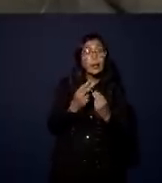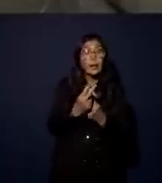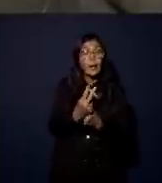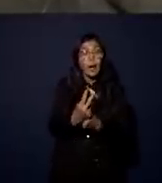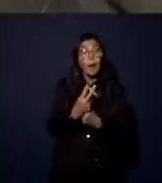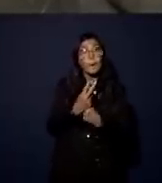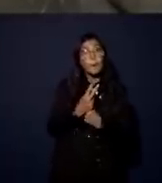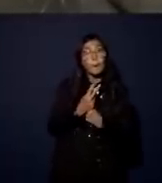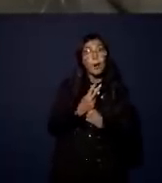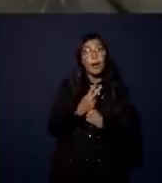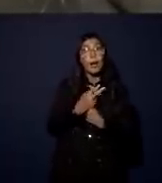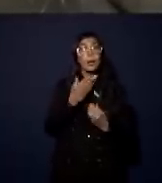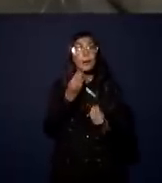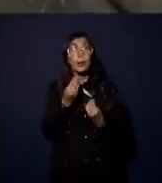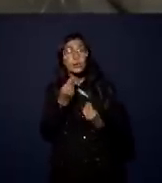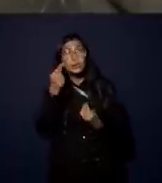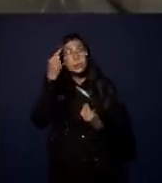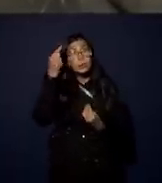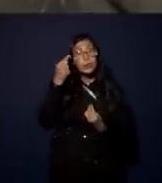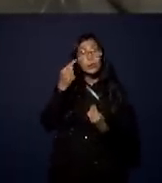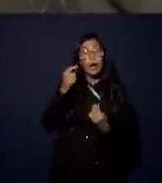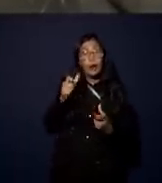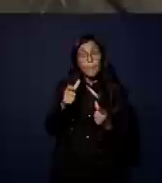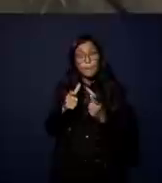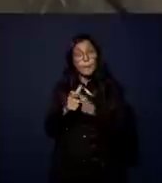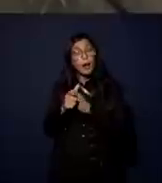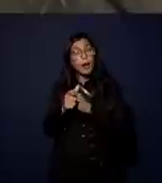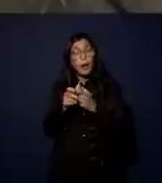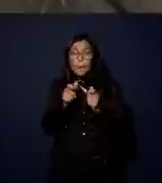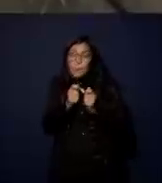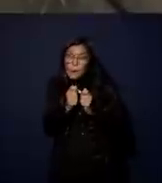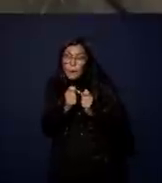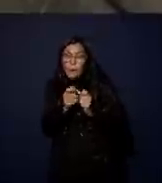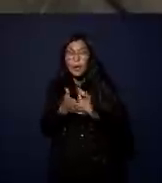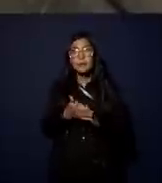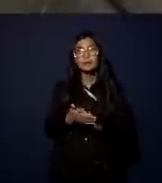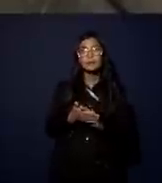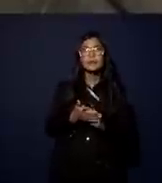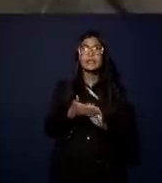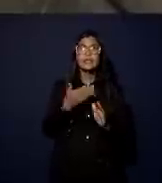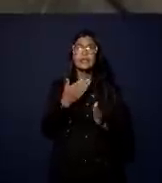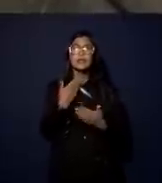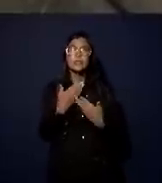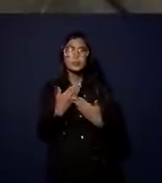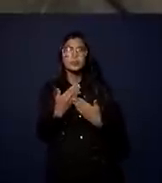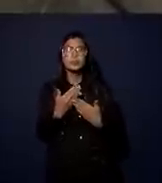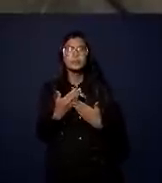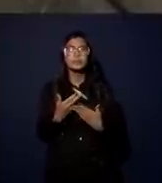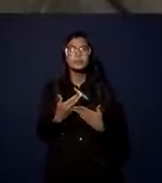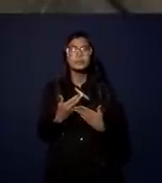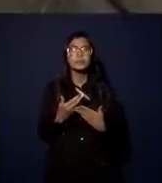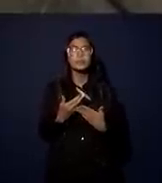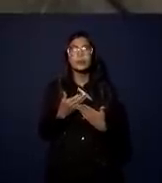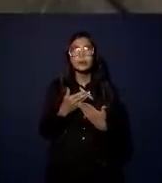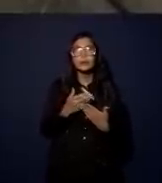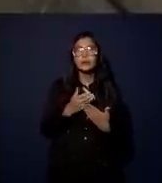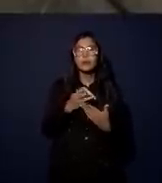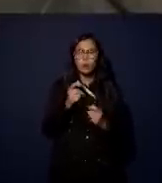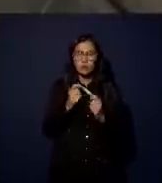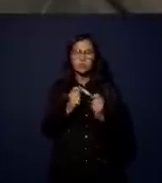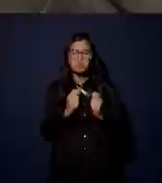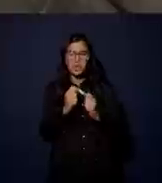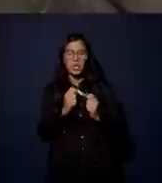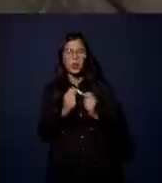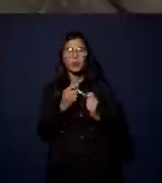mantendo a nossa inadimplência sobre controle então assim é um negócio para a gente também